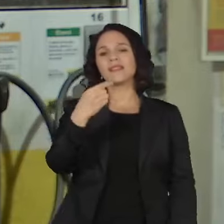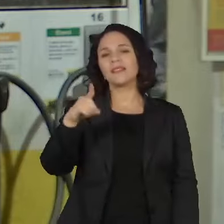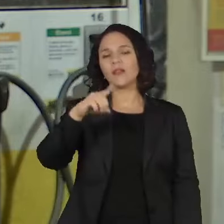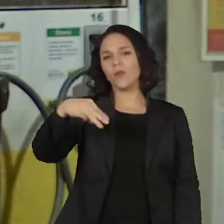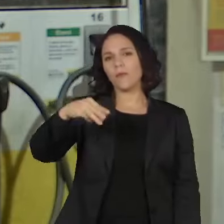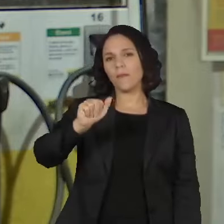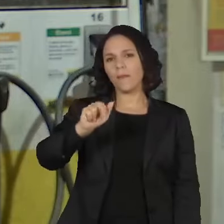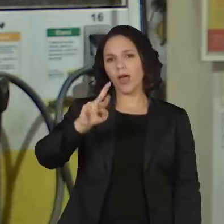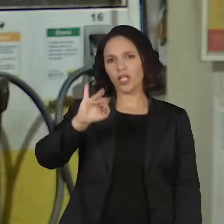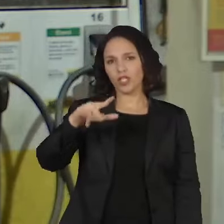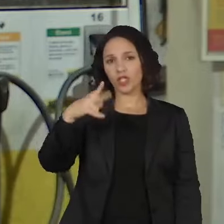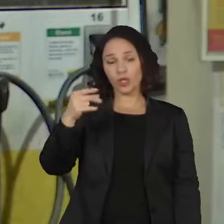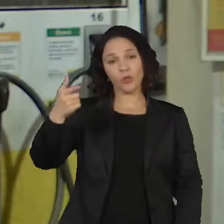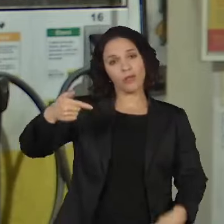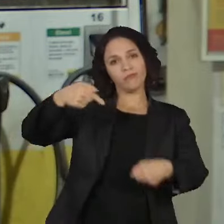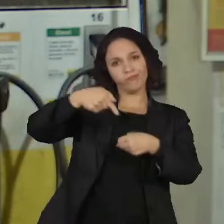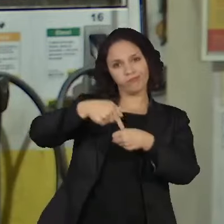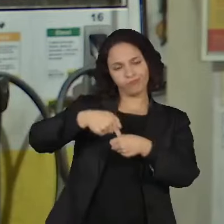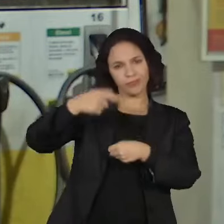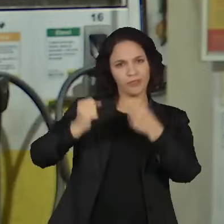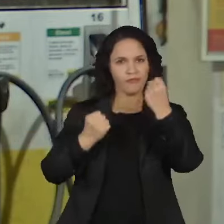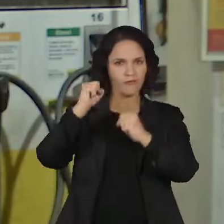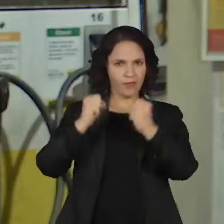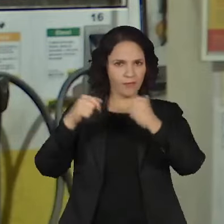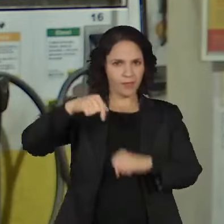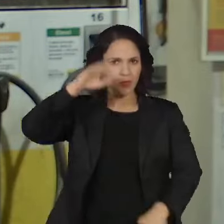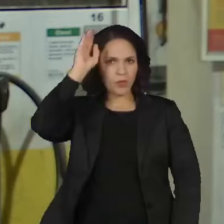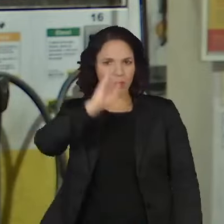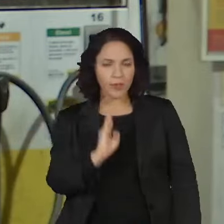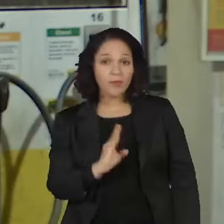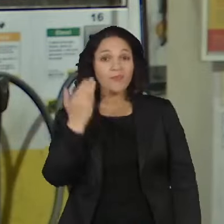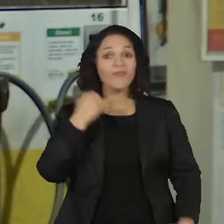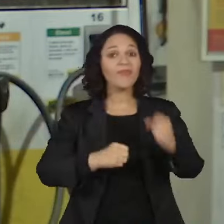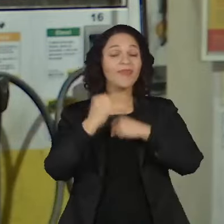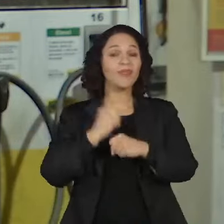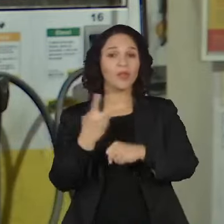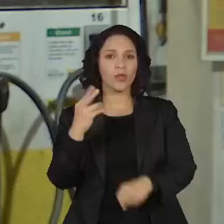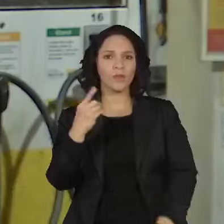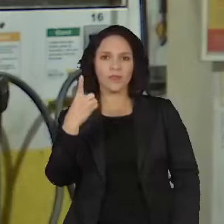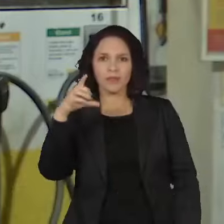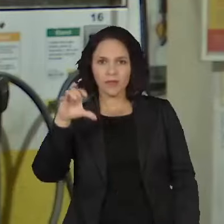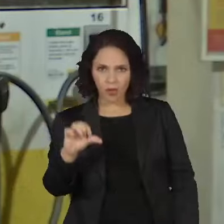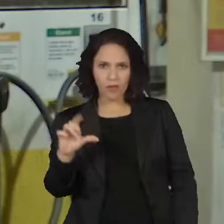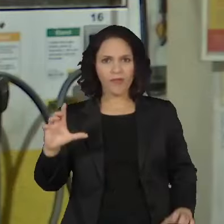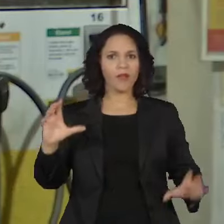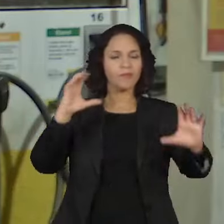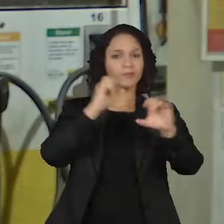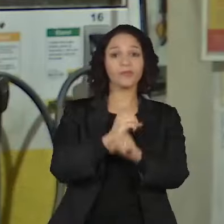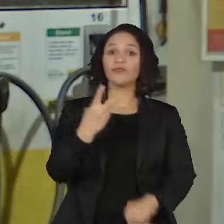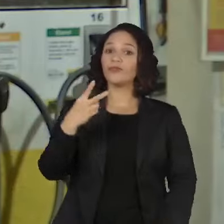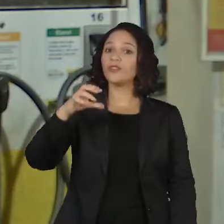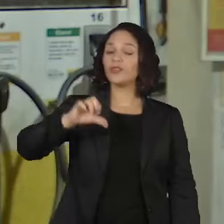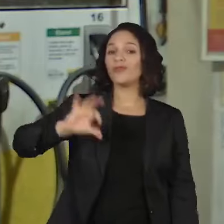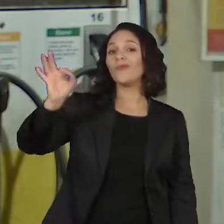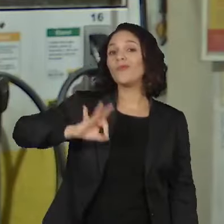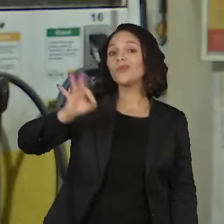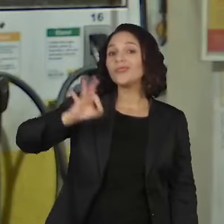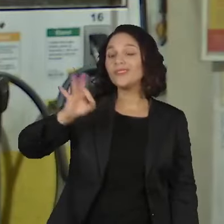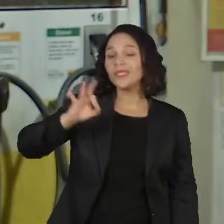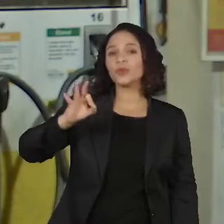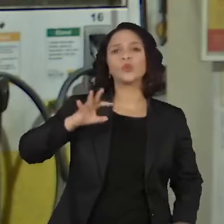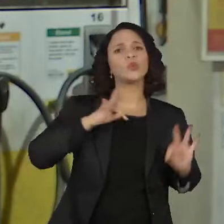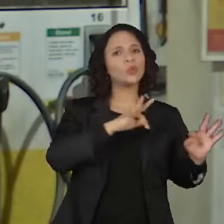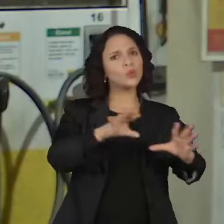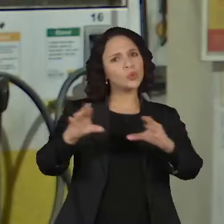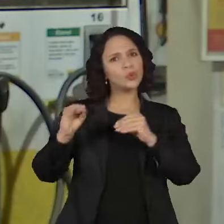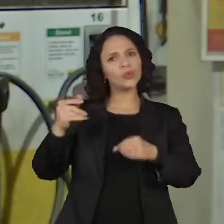maiores fabricantes de biocombustível do Brasil, enquanto em 2019 o etanol respondeu por 29% de todo o combustível